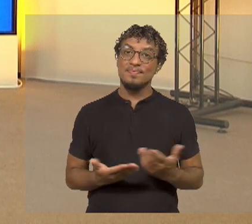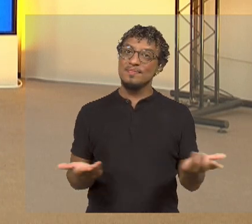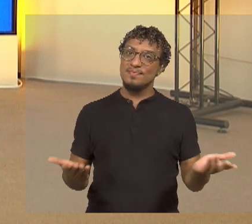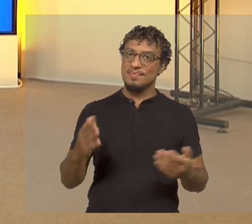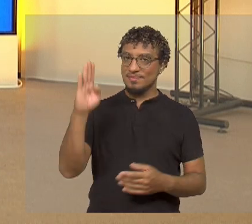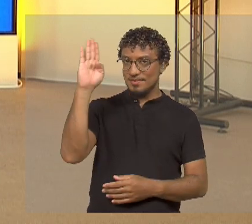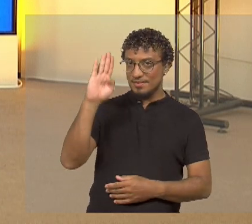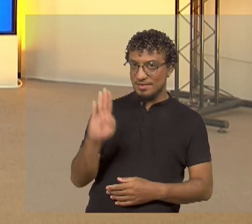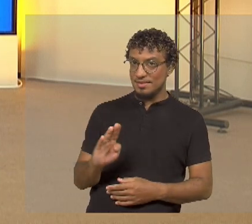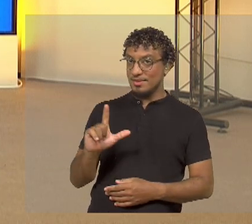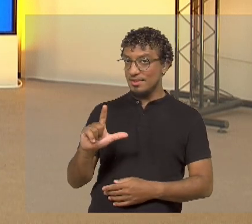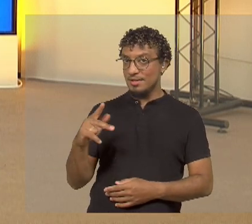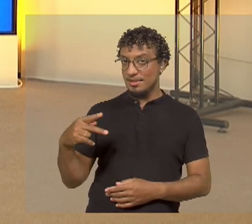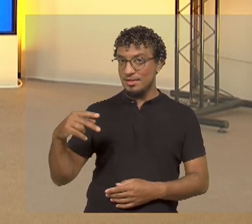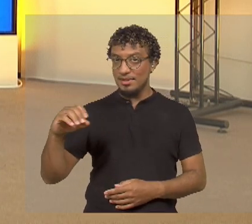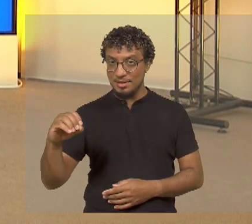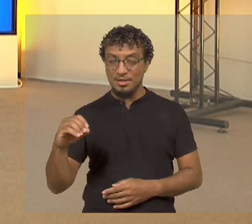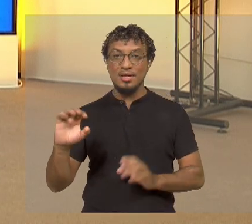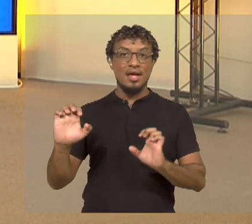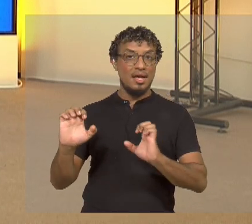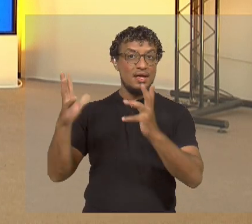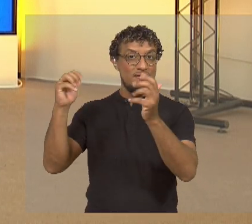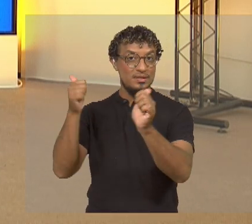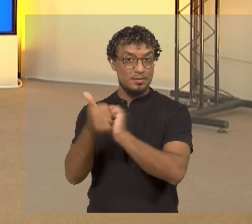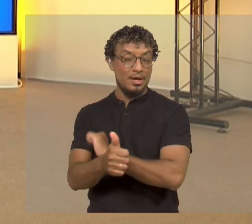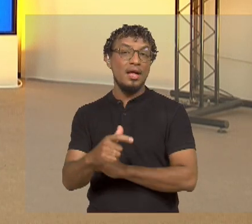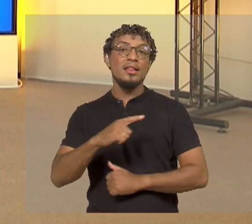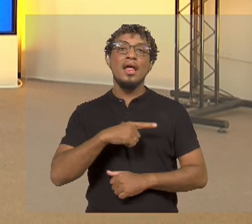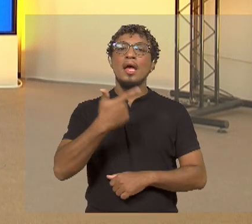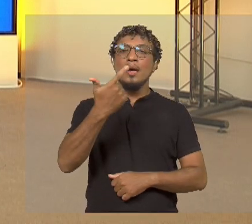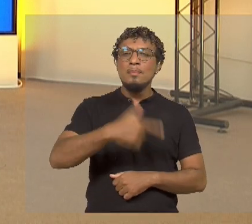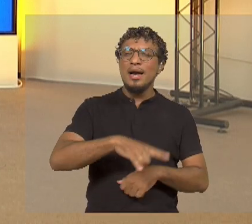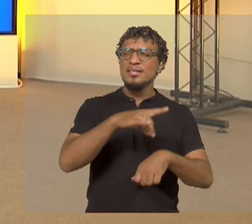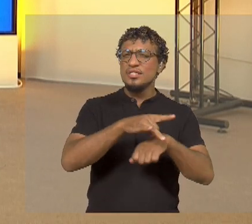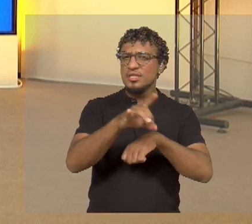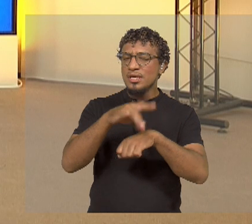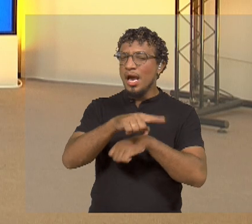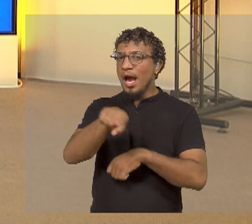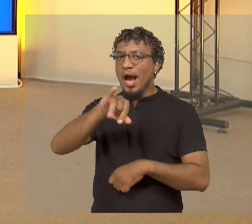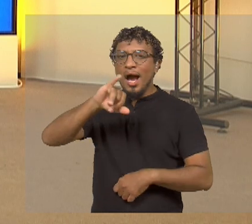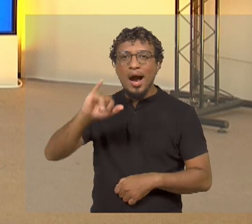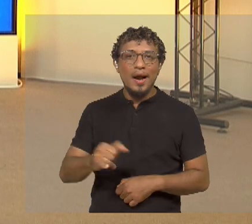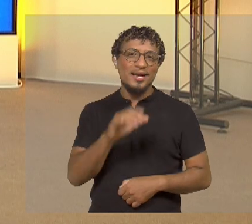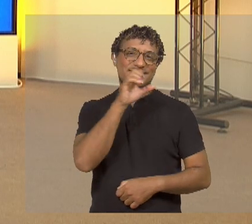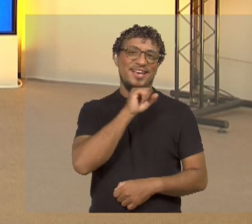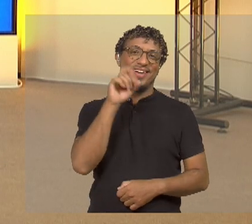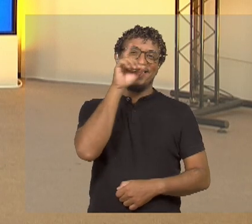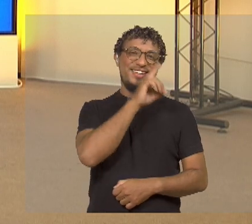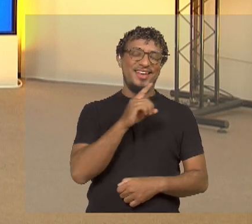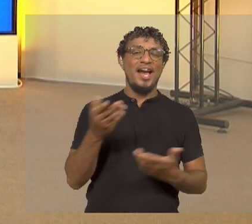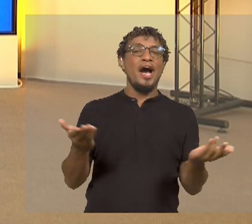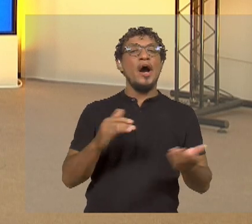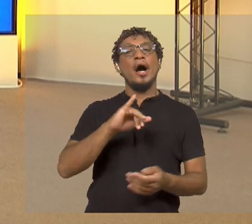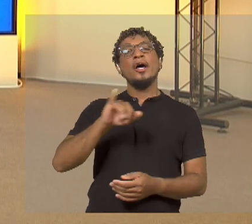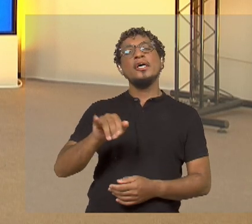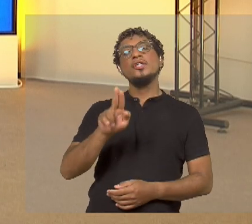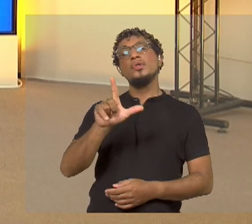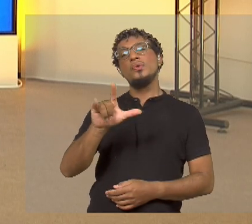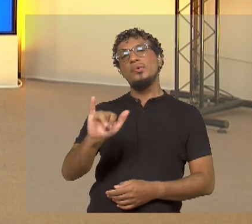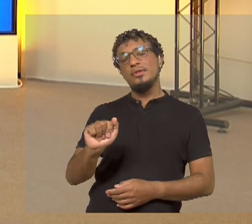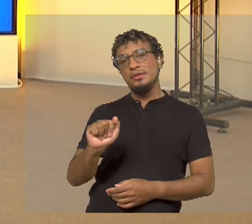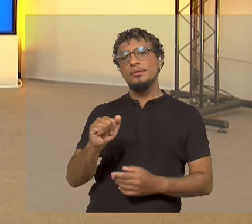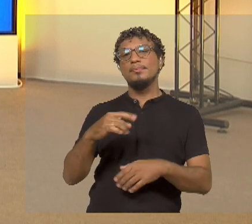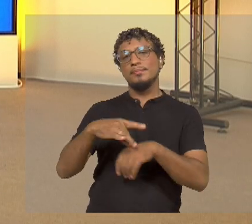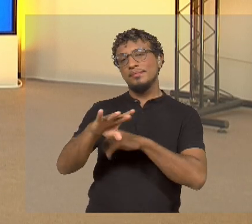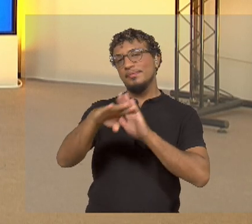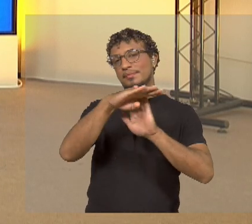do Brasileiro de LPO, desse evento esportivo, vamos ver mais dicas agora para você aproveitar o fim de semana. A Júlia Furtado traz a